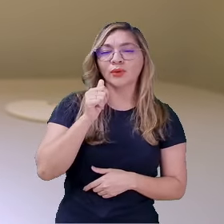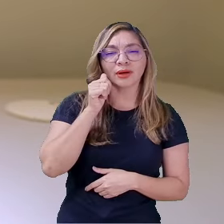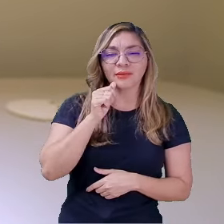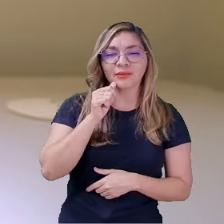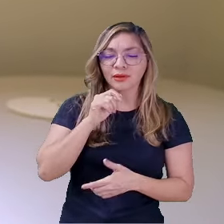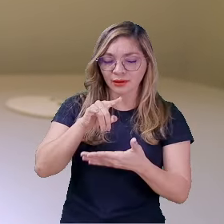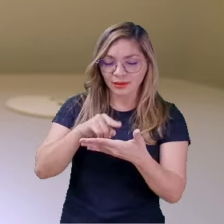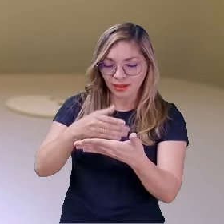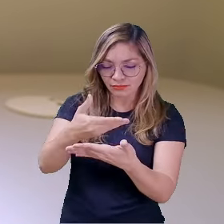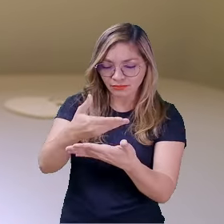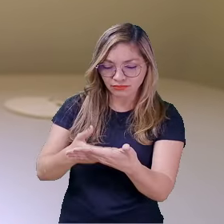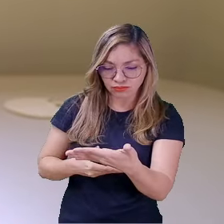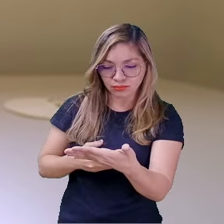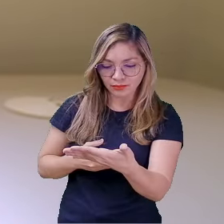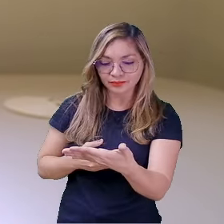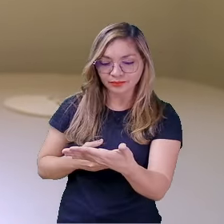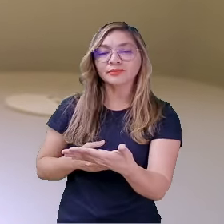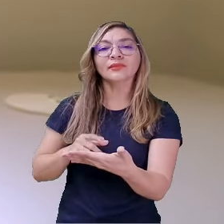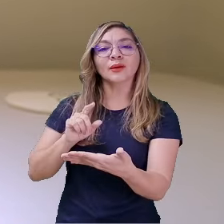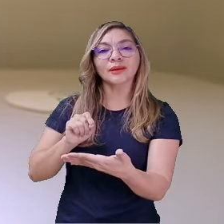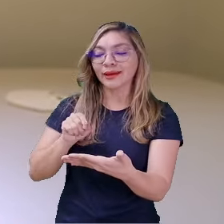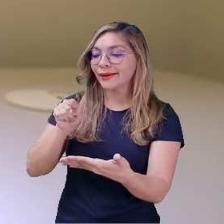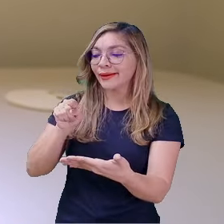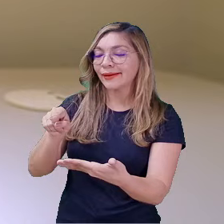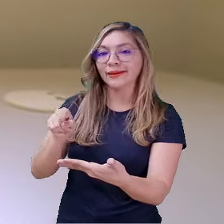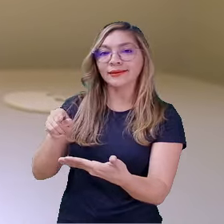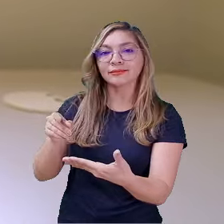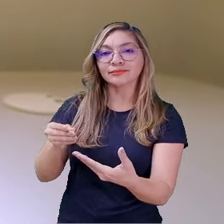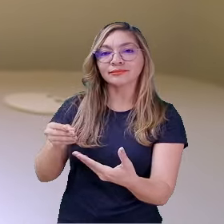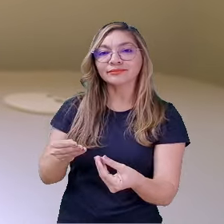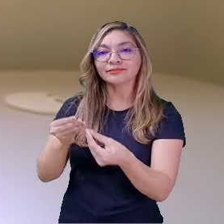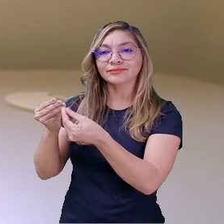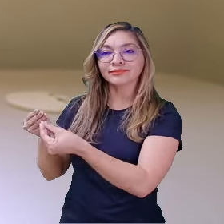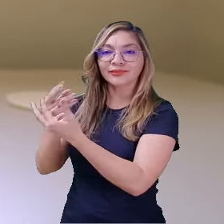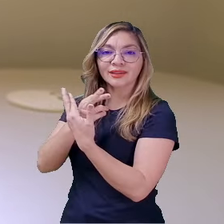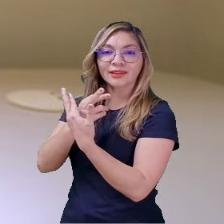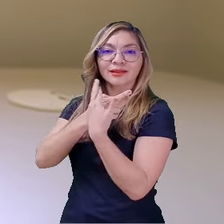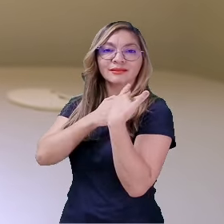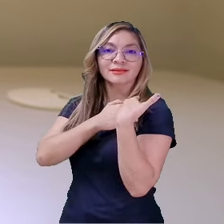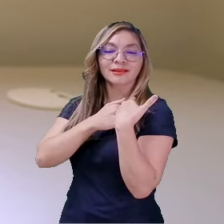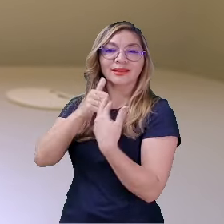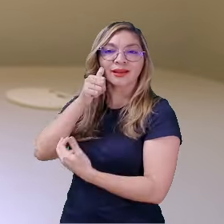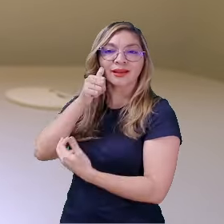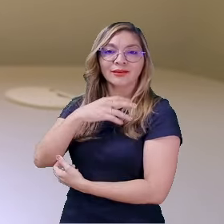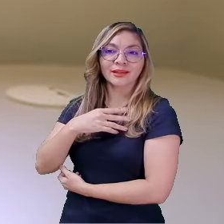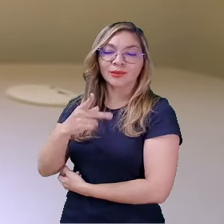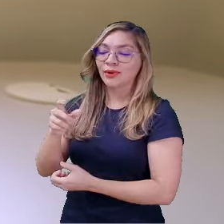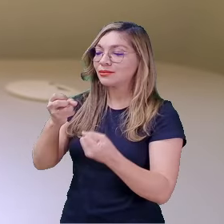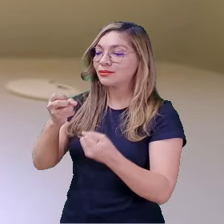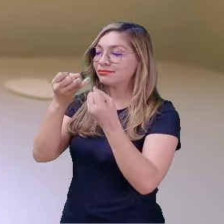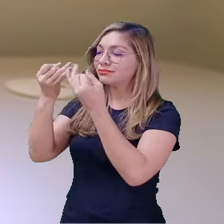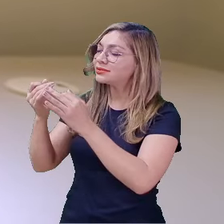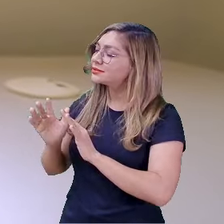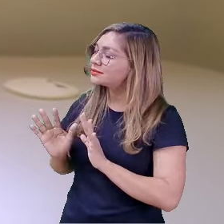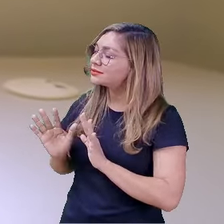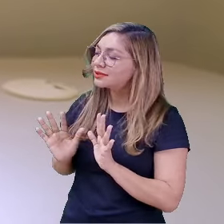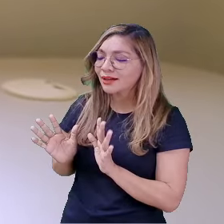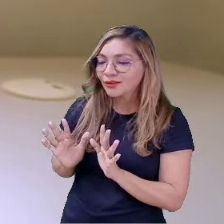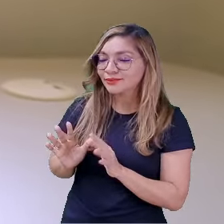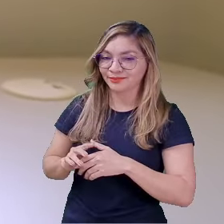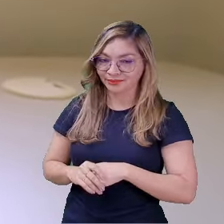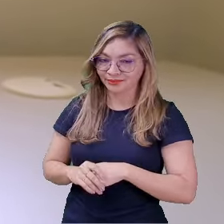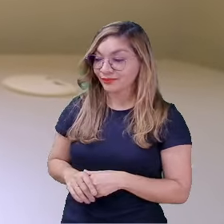processo, ele estava passando a guarda para ela. E aí eu esclareci: não, a senhora agora